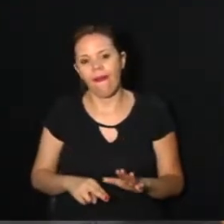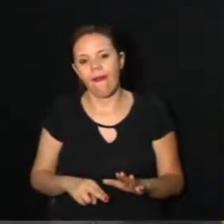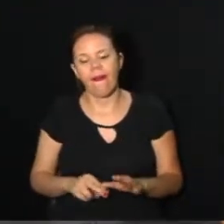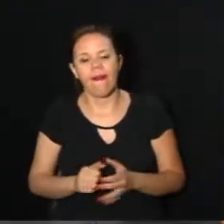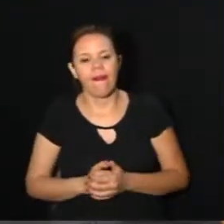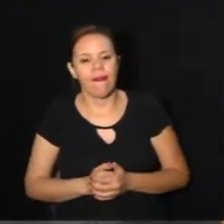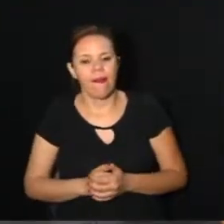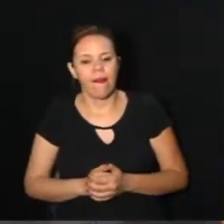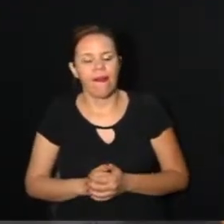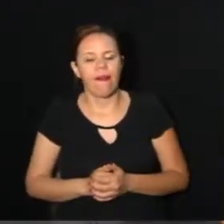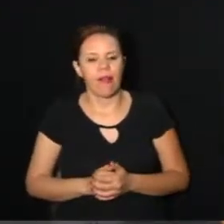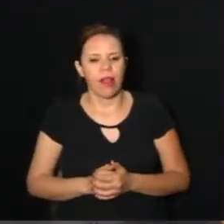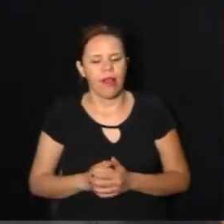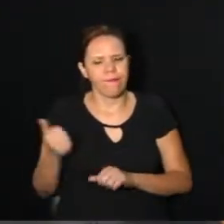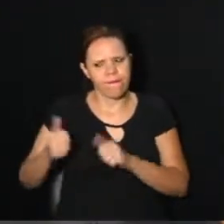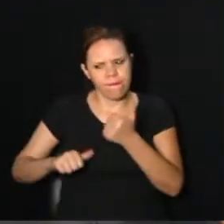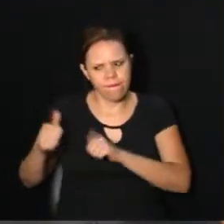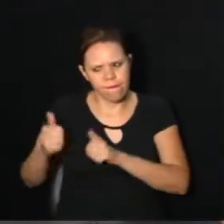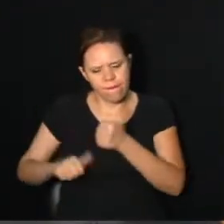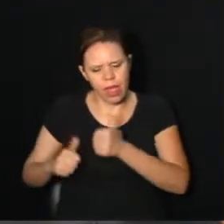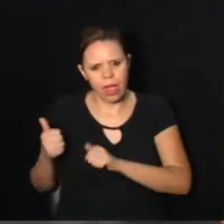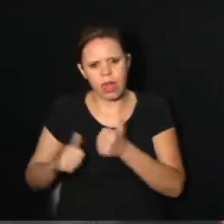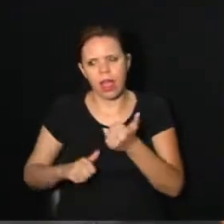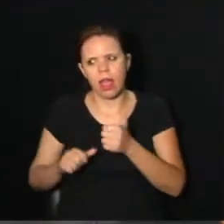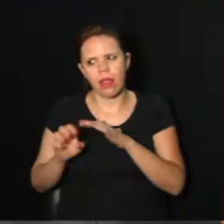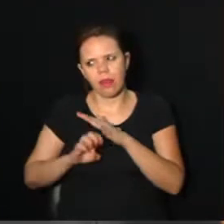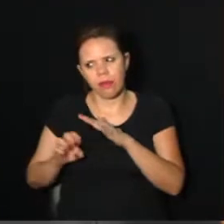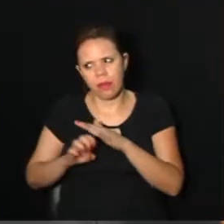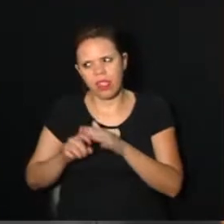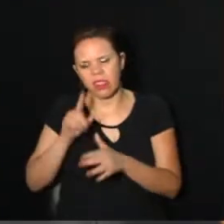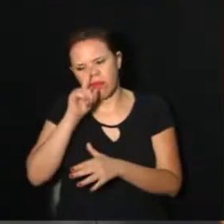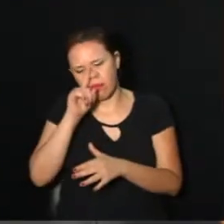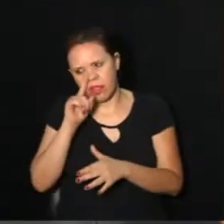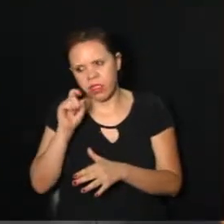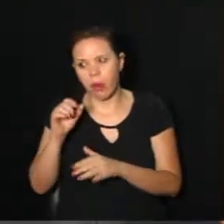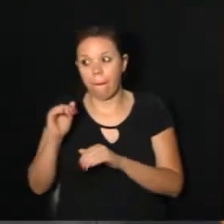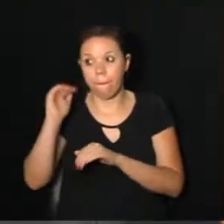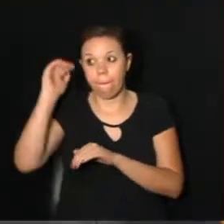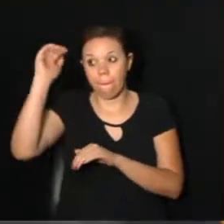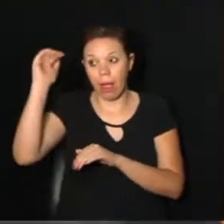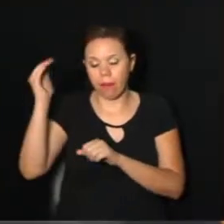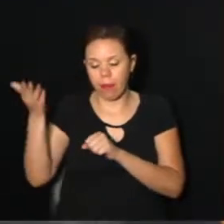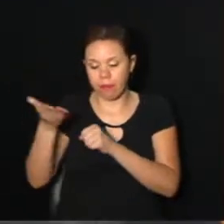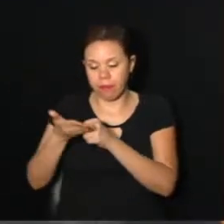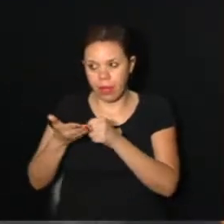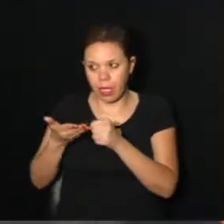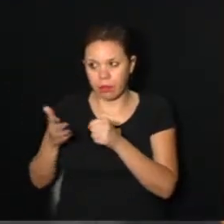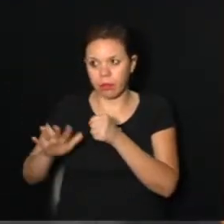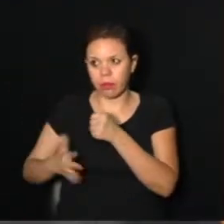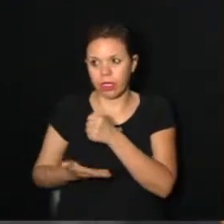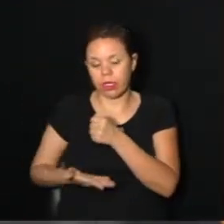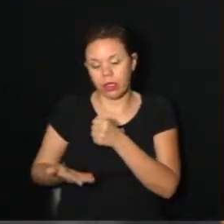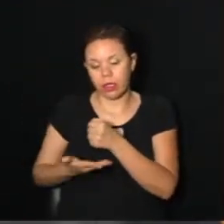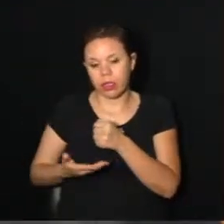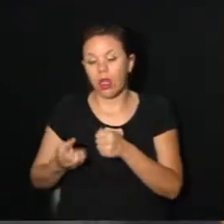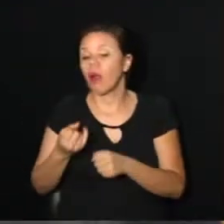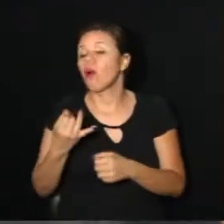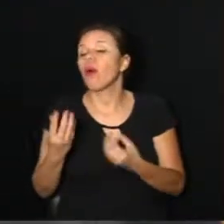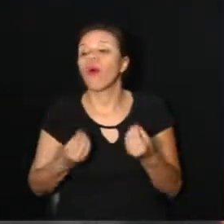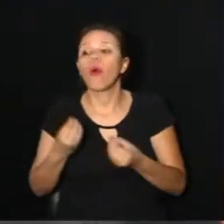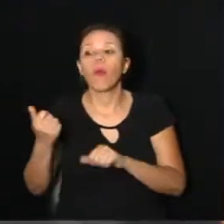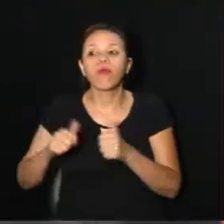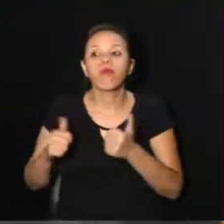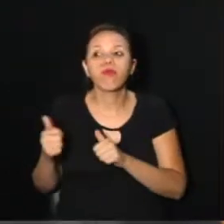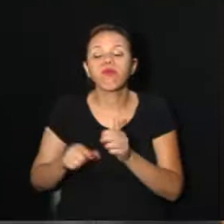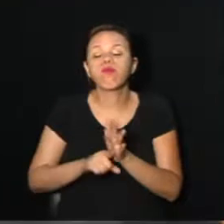a empresas de alto riscos, ou a de médio risco e a de baixo risco. Então, a quantificação disso